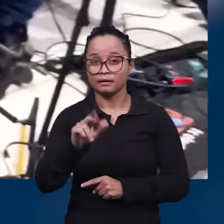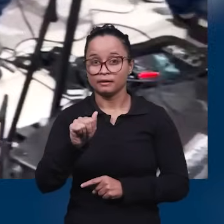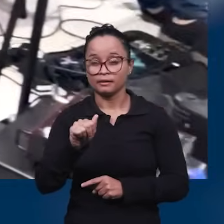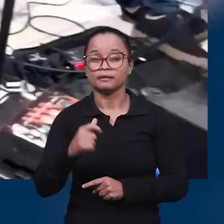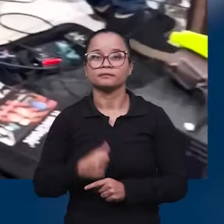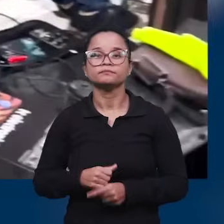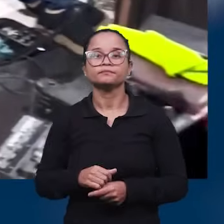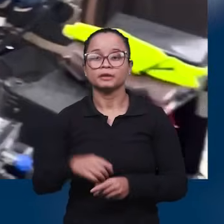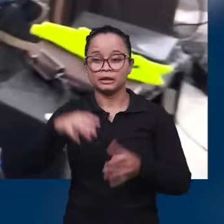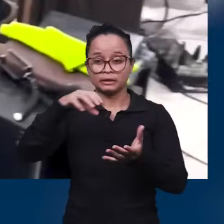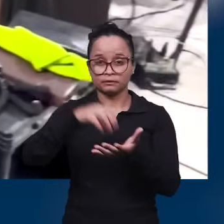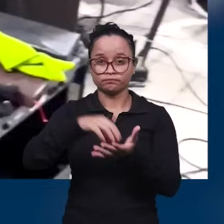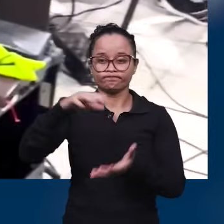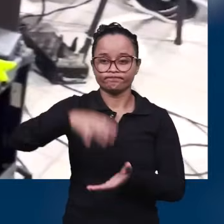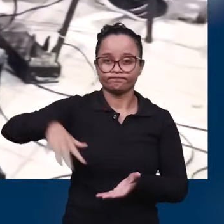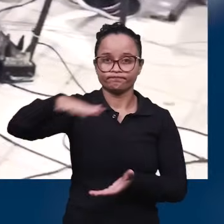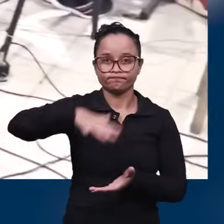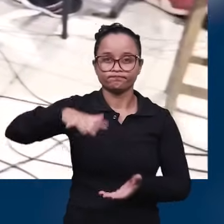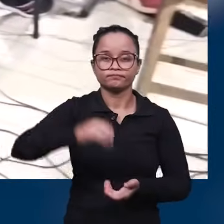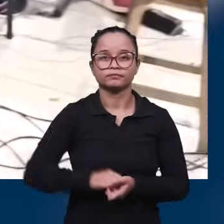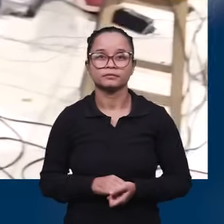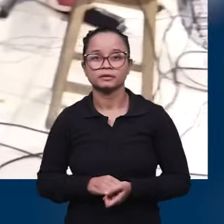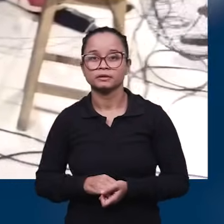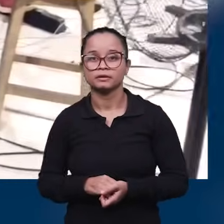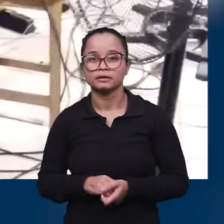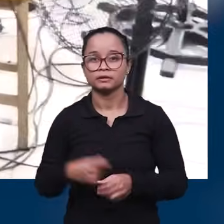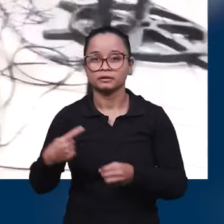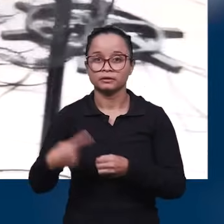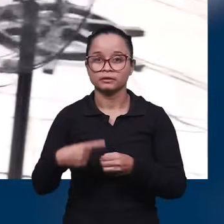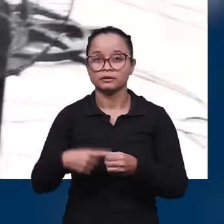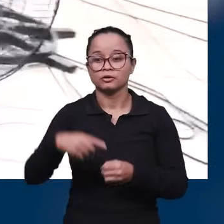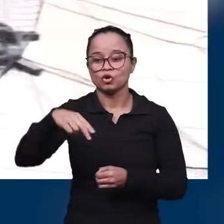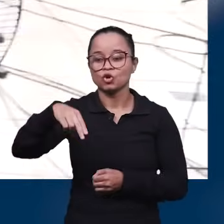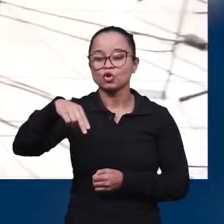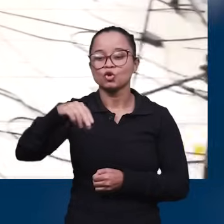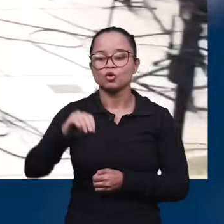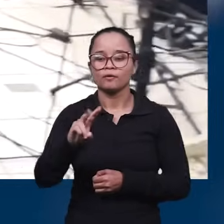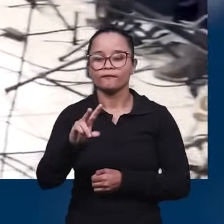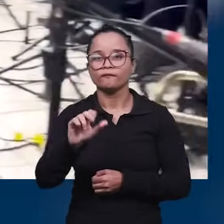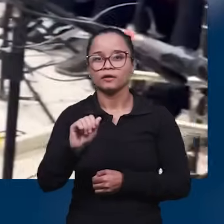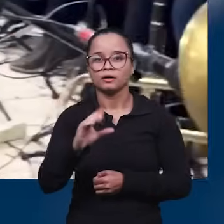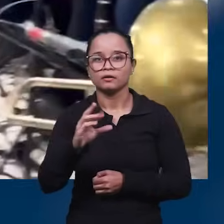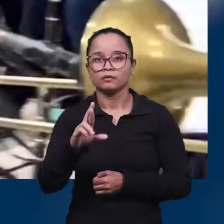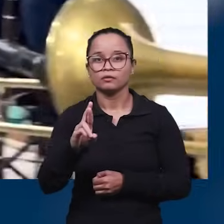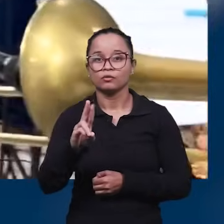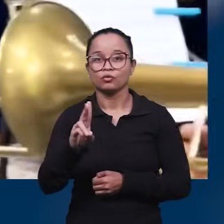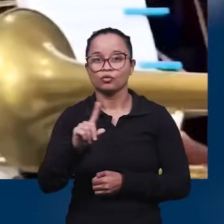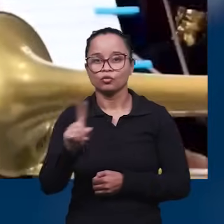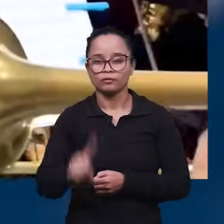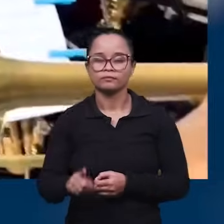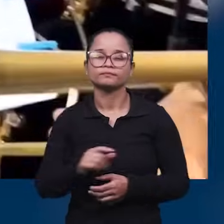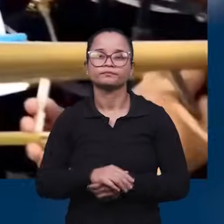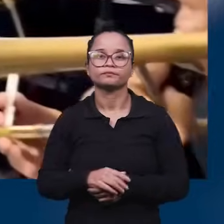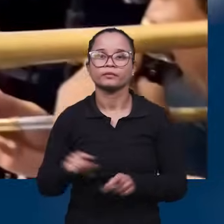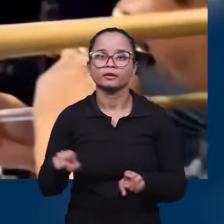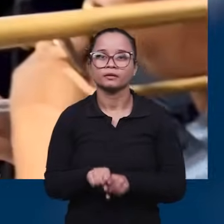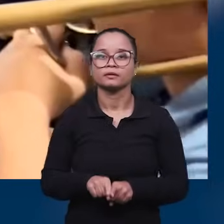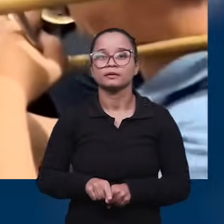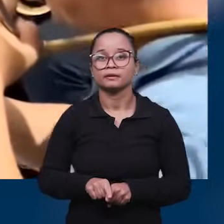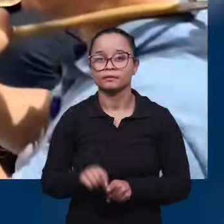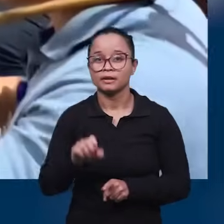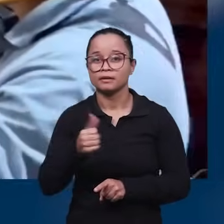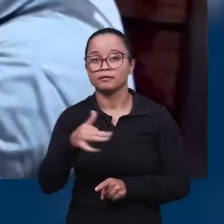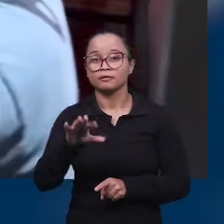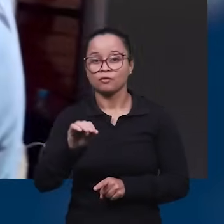o culto de abertura. E no sábado, os irmãos acompanharam aulas presenciais e as transmitidas via satélite. Após